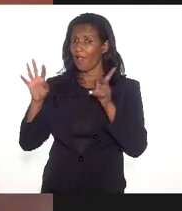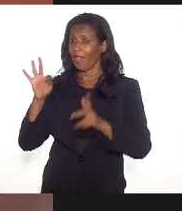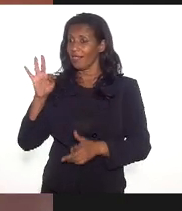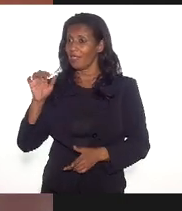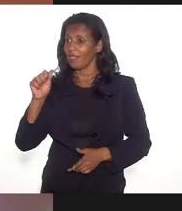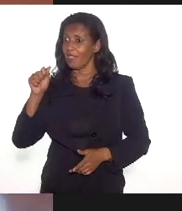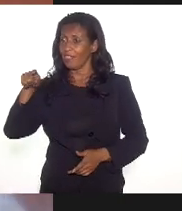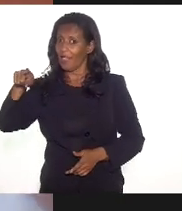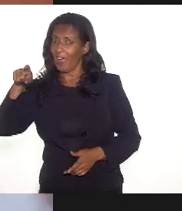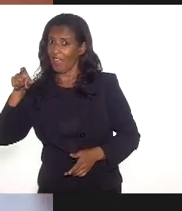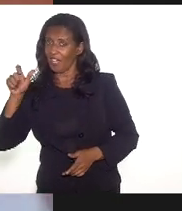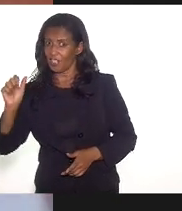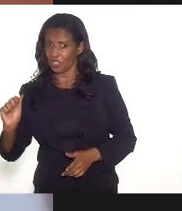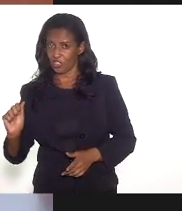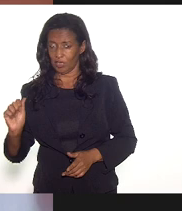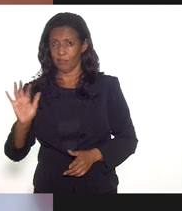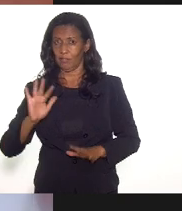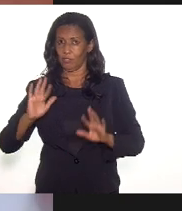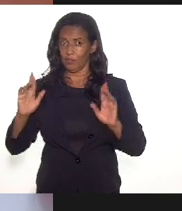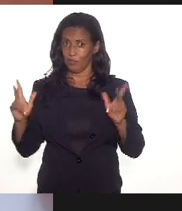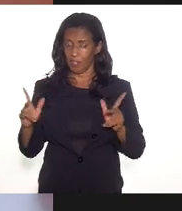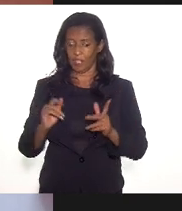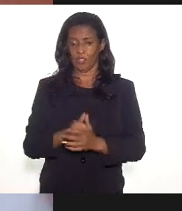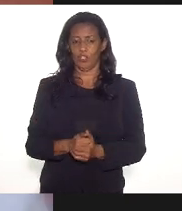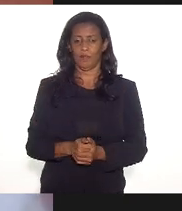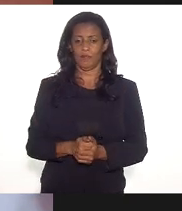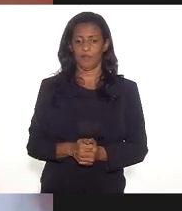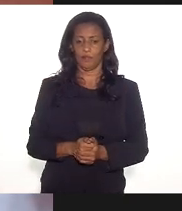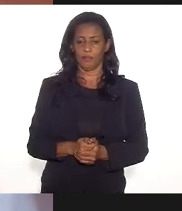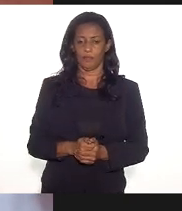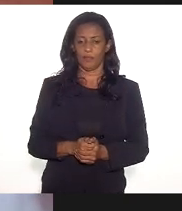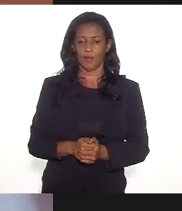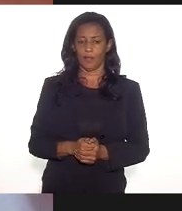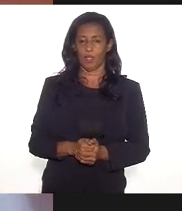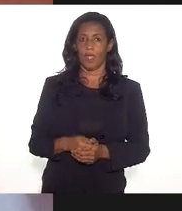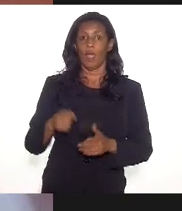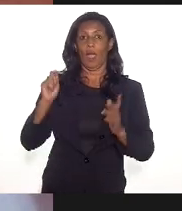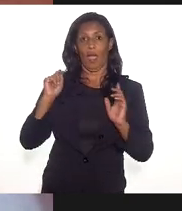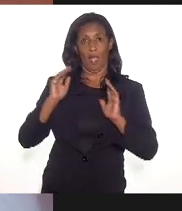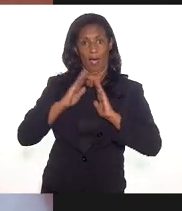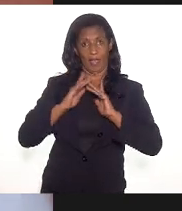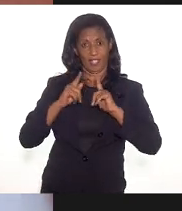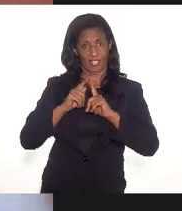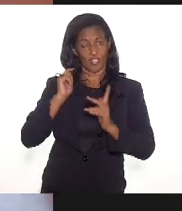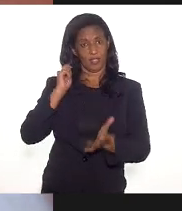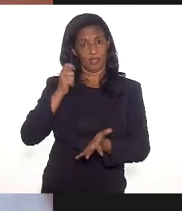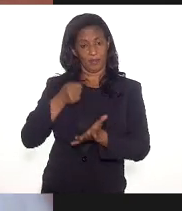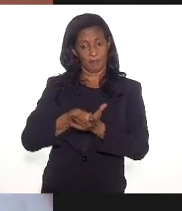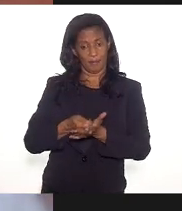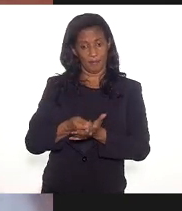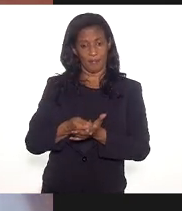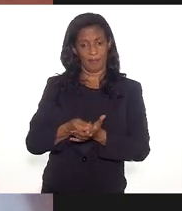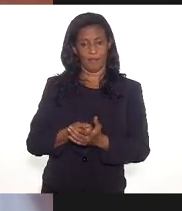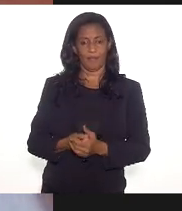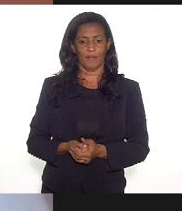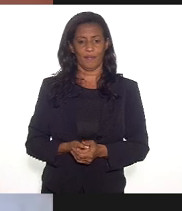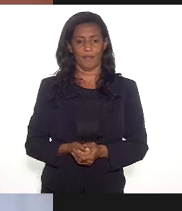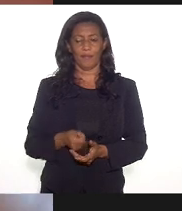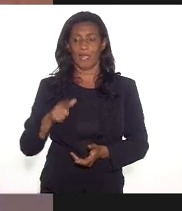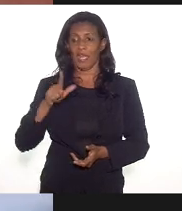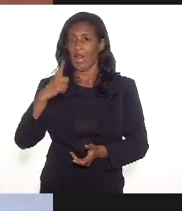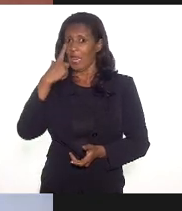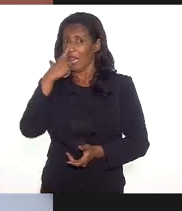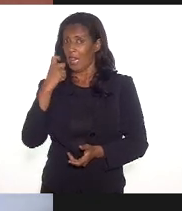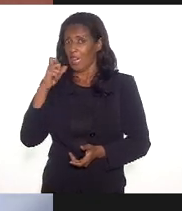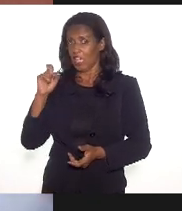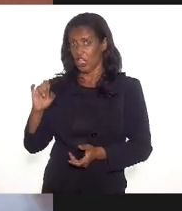prestado sempre. Por exemplo, a igreja não está isenta de pagar a taxa do lixo. Por quê? A companhia de lixo está